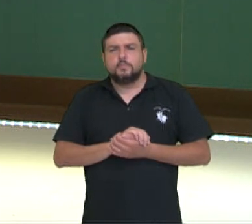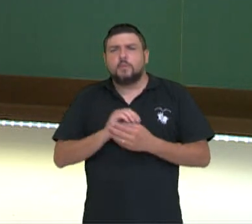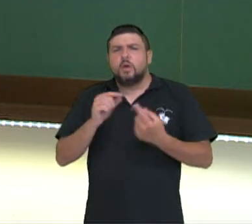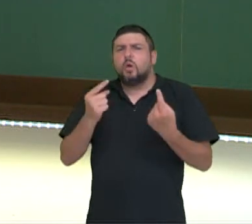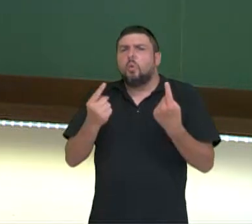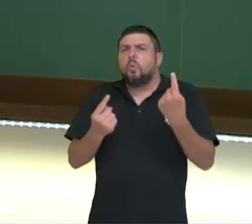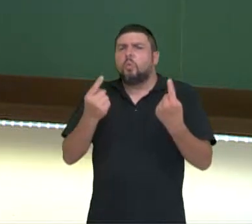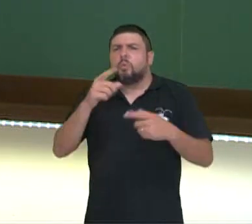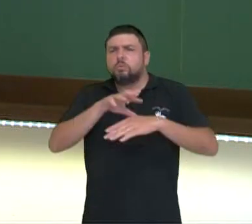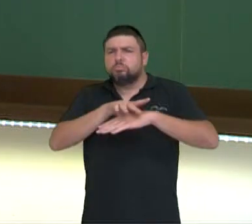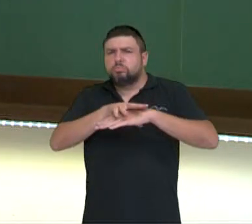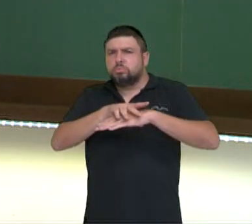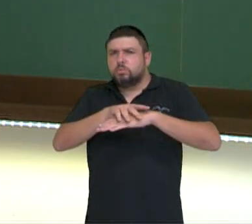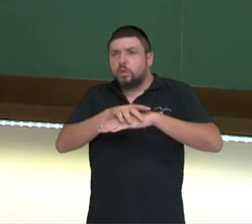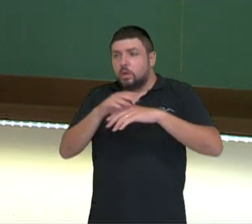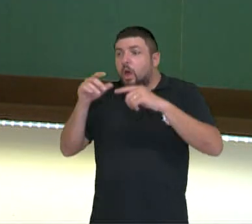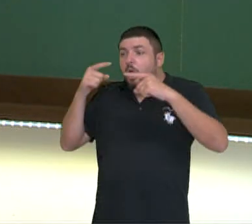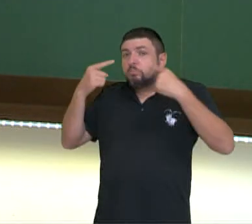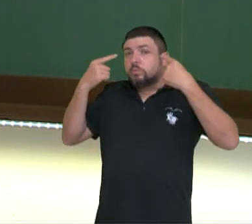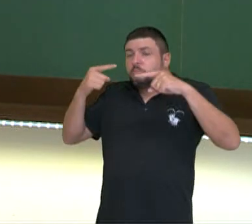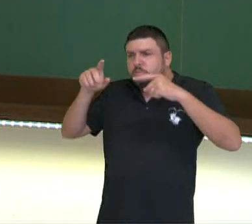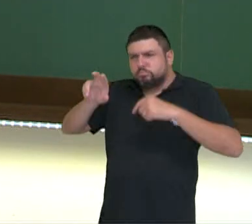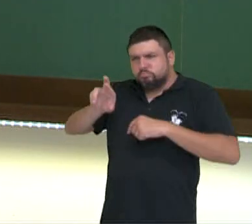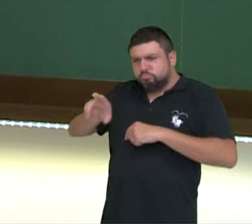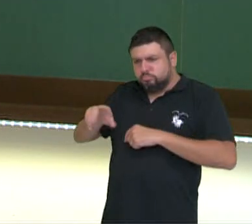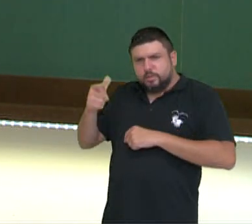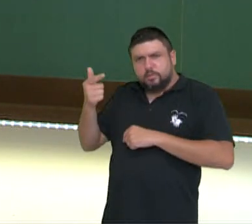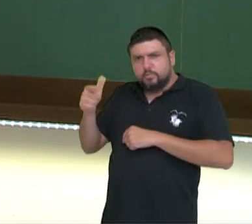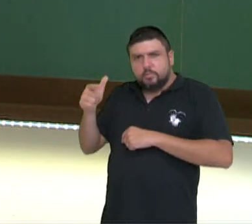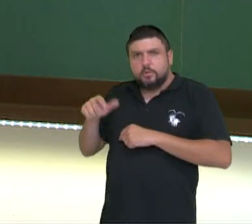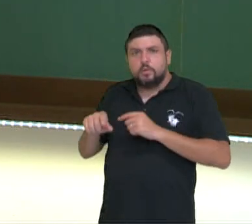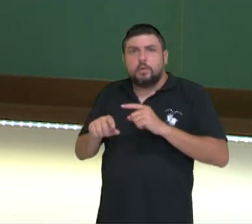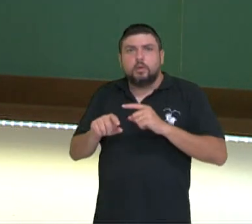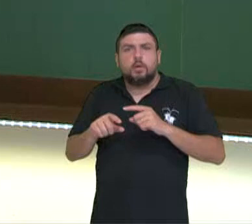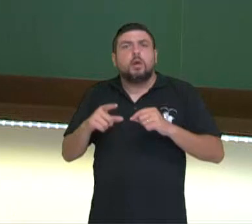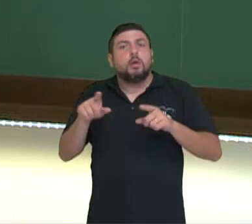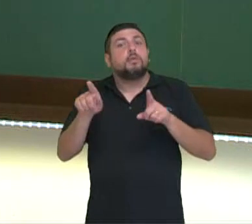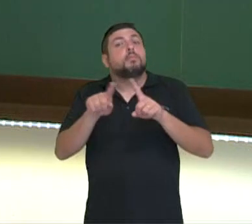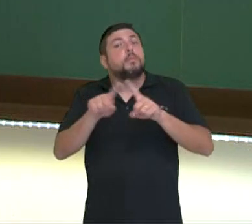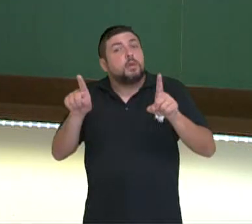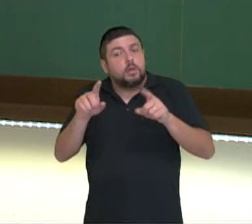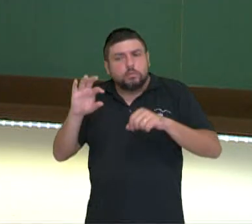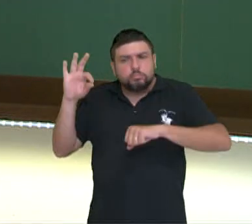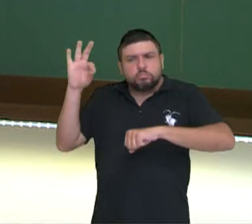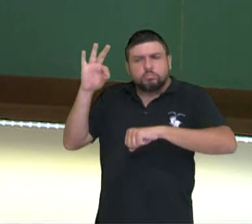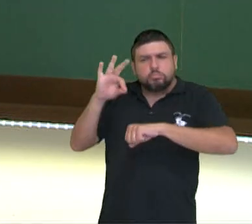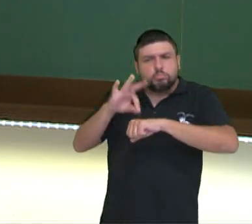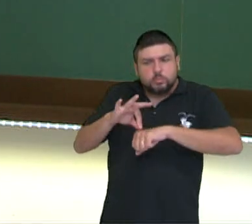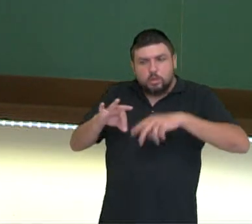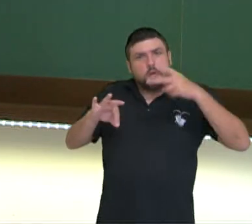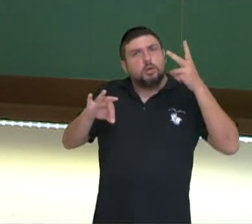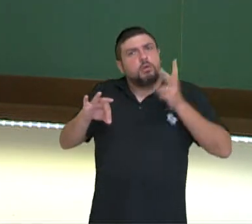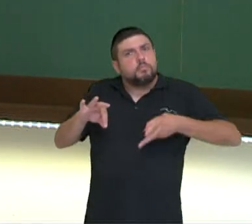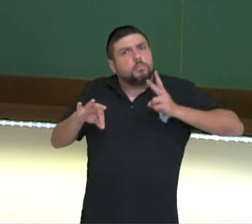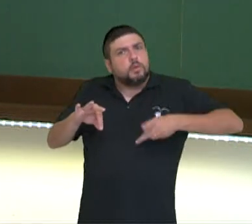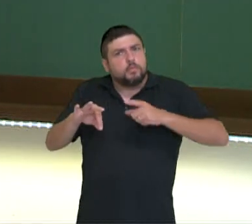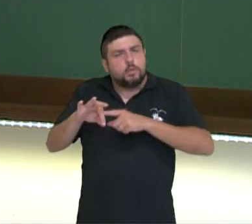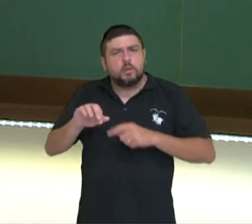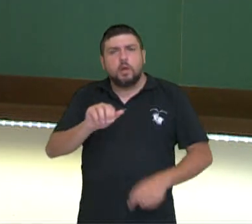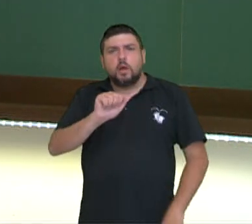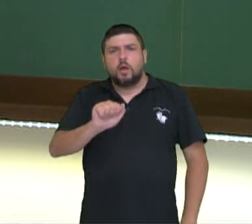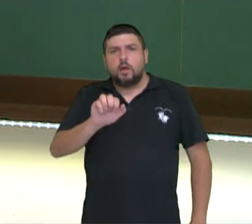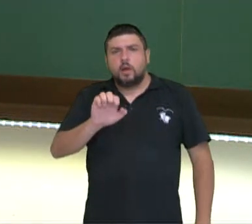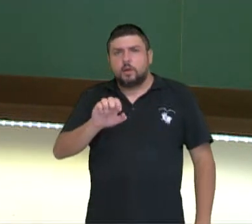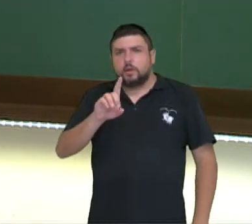doença não citada na música, que é Odioso do Egito, também tem o mosquito como vetor? O mosquito que a gente chama popularmente